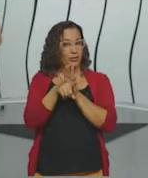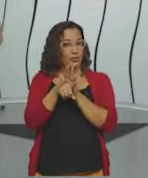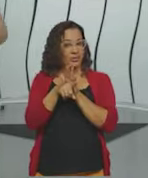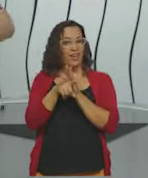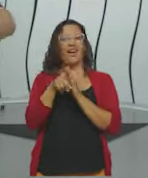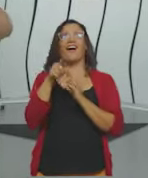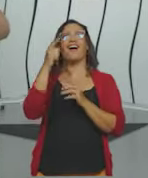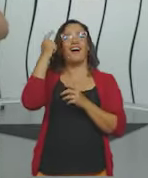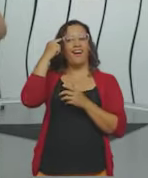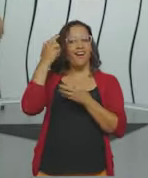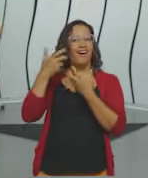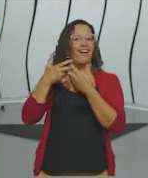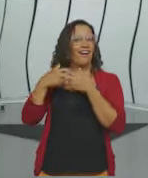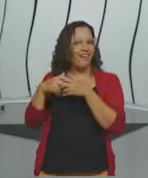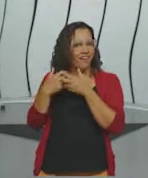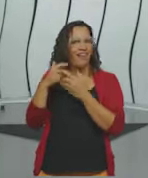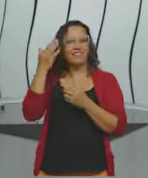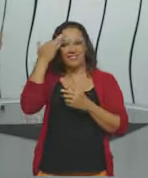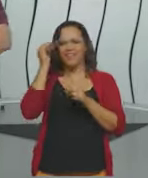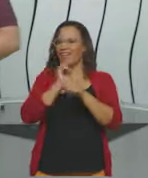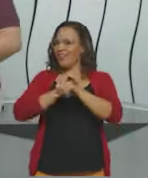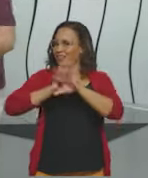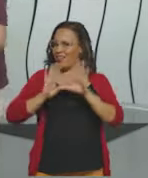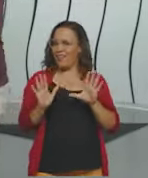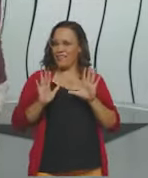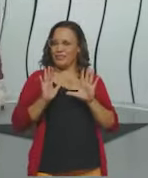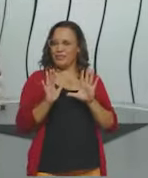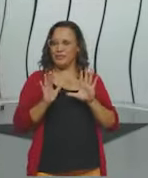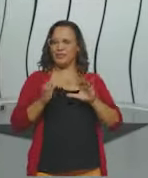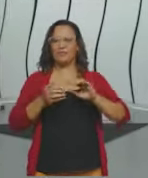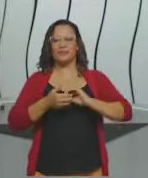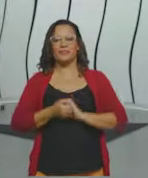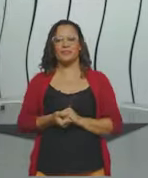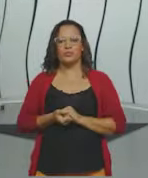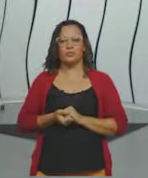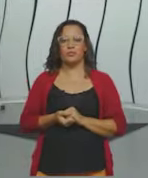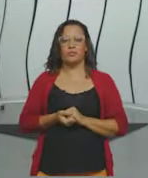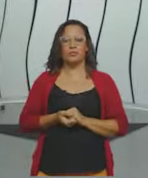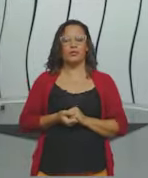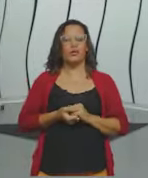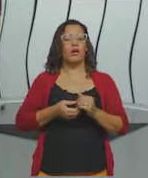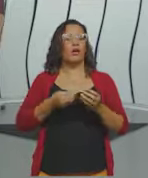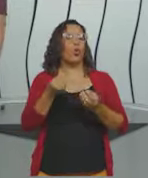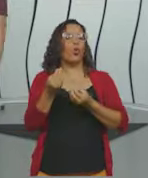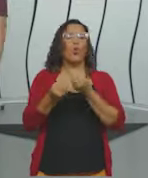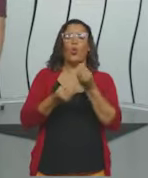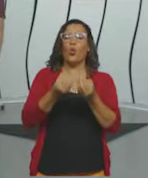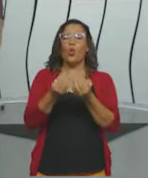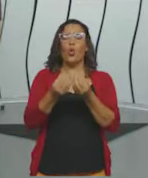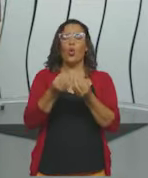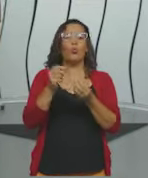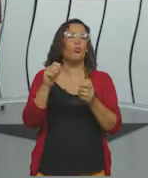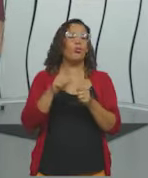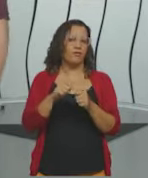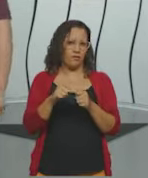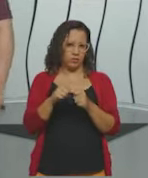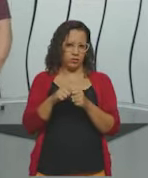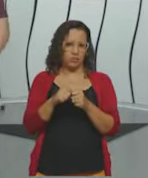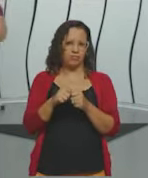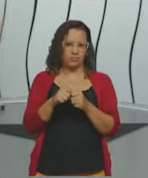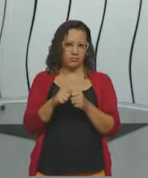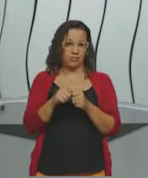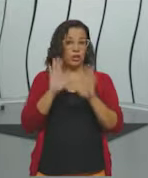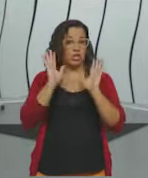consegue entender melhor. Veja aí como será feito. Então, olha, nós